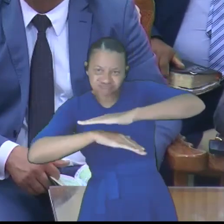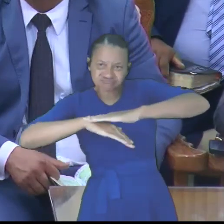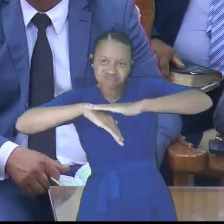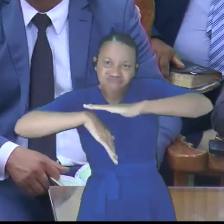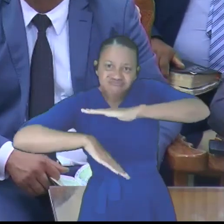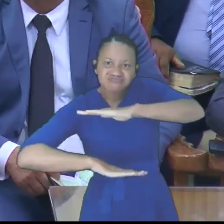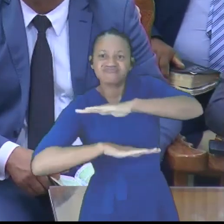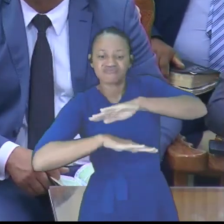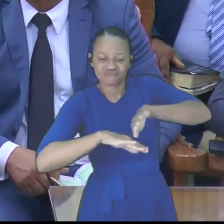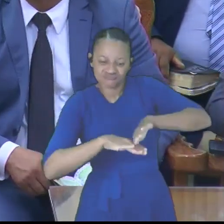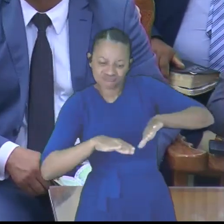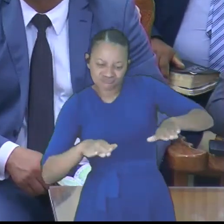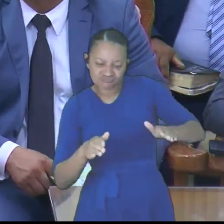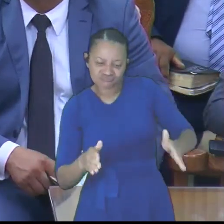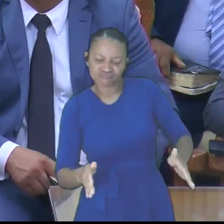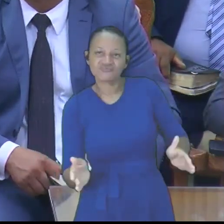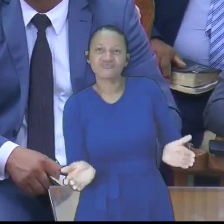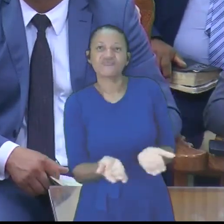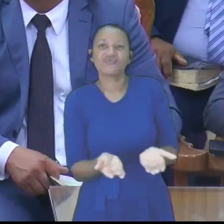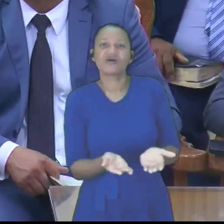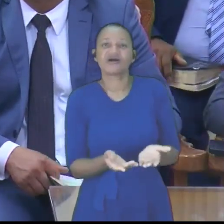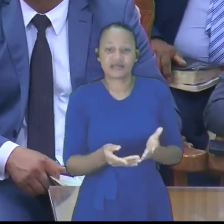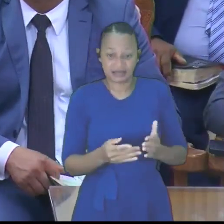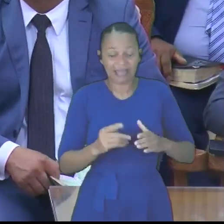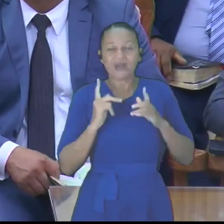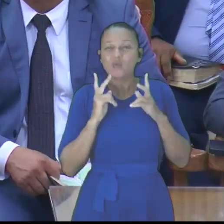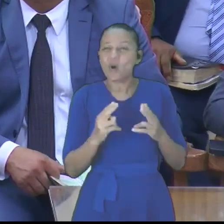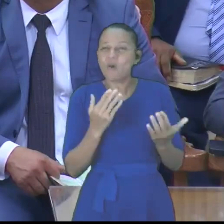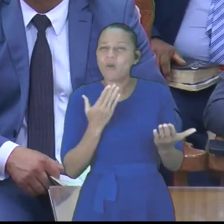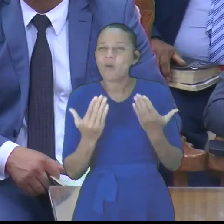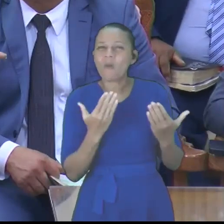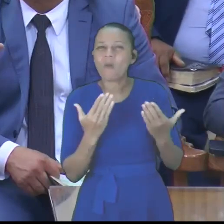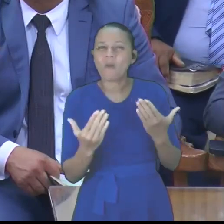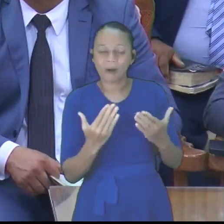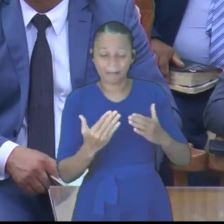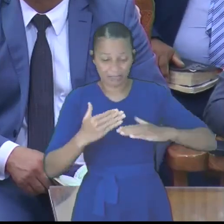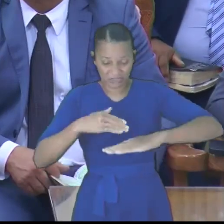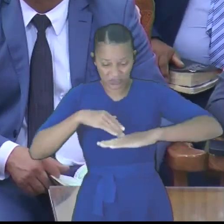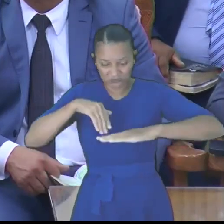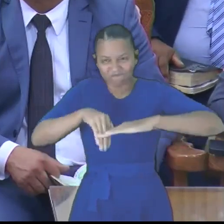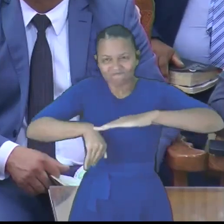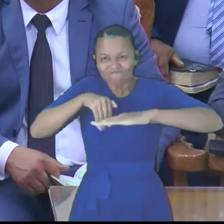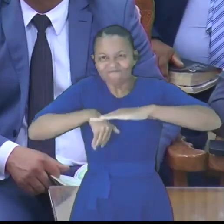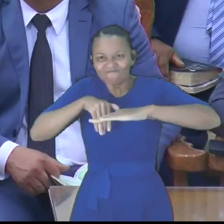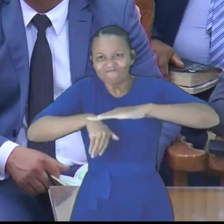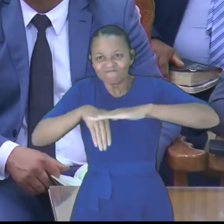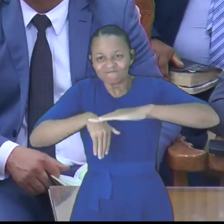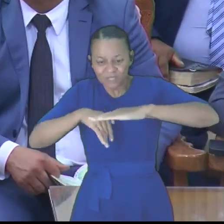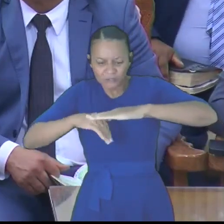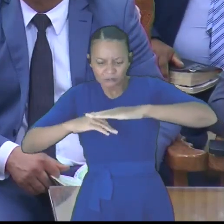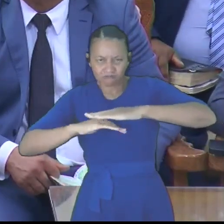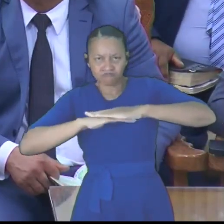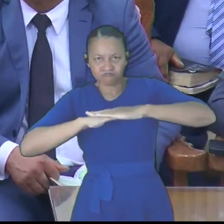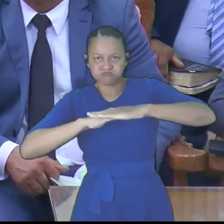Mas hoje em dia, eles não estão apenas numa loja. É uma caverna, porque é debaixo do chão. Mas é uma caverna